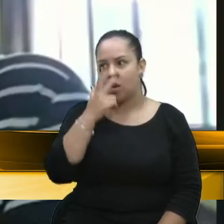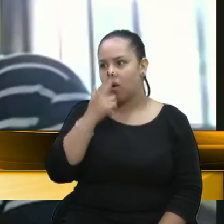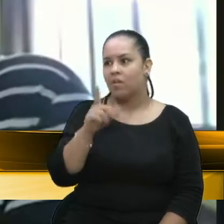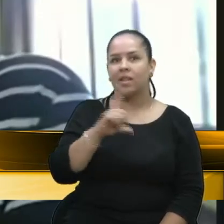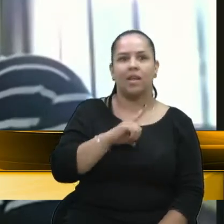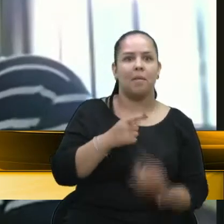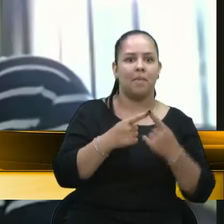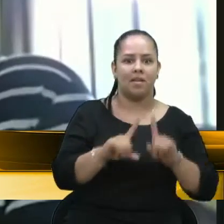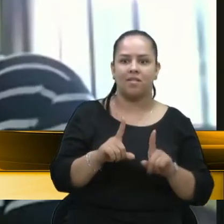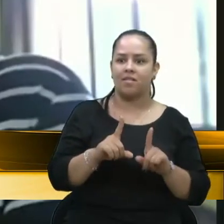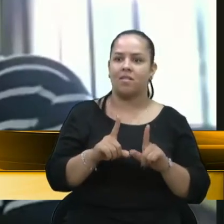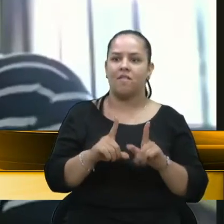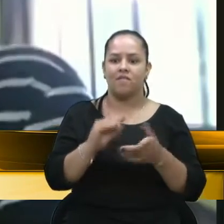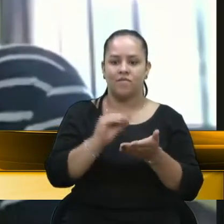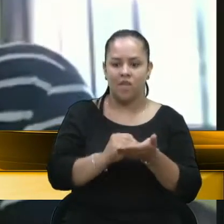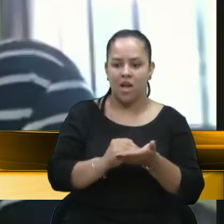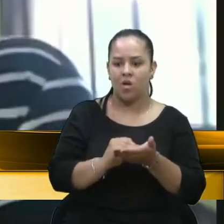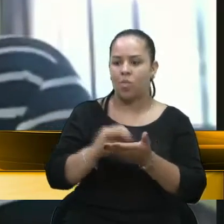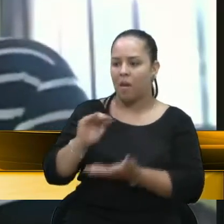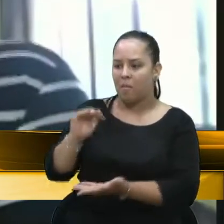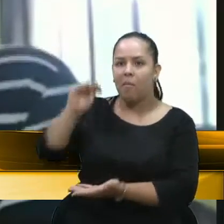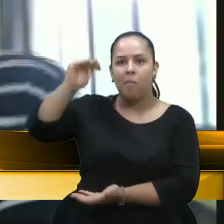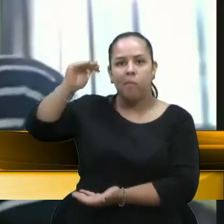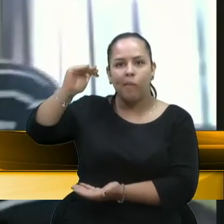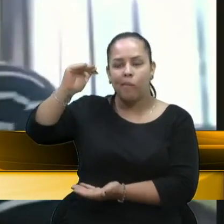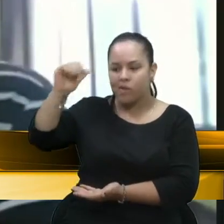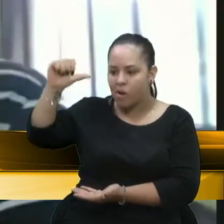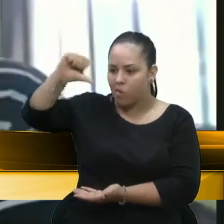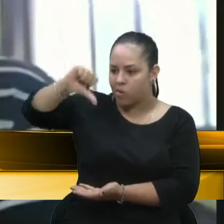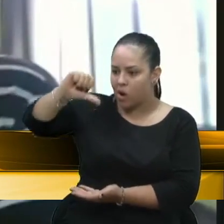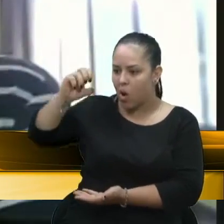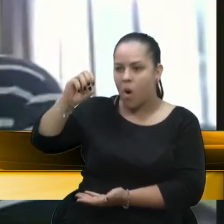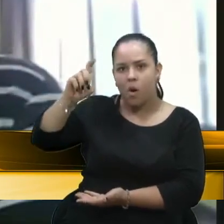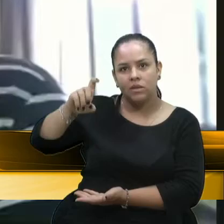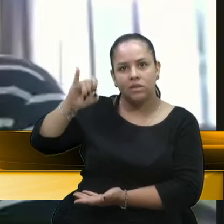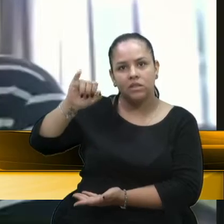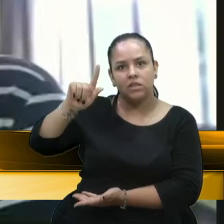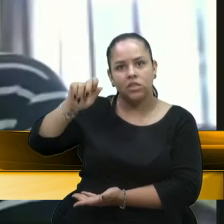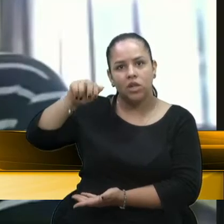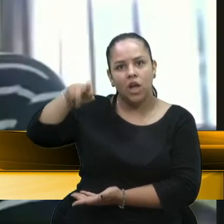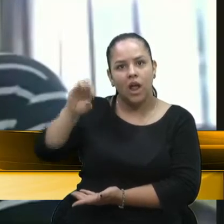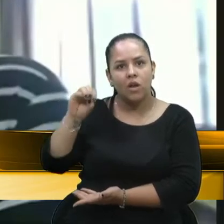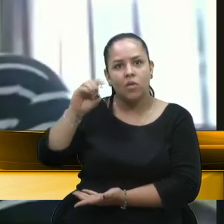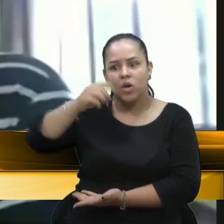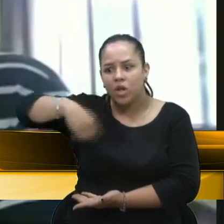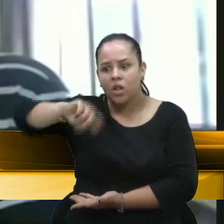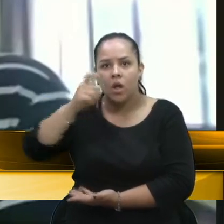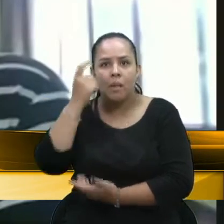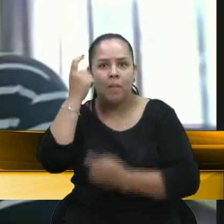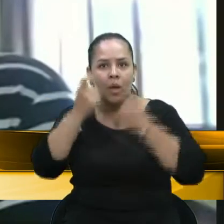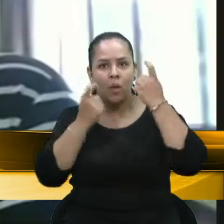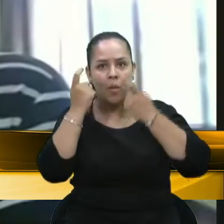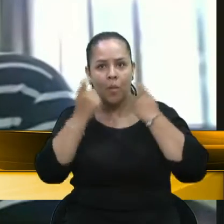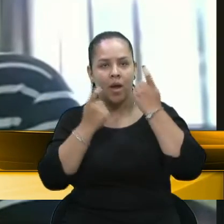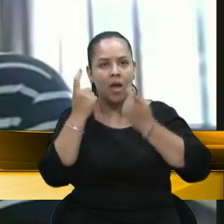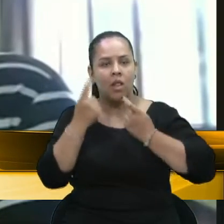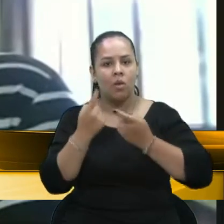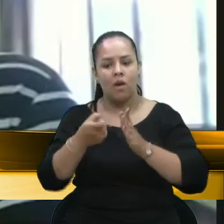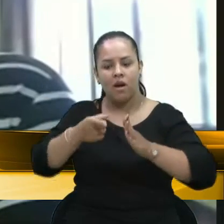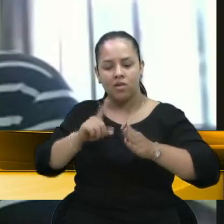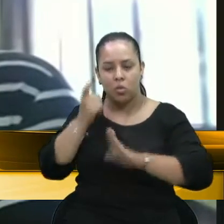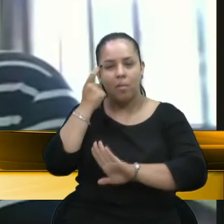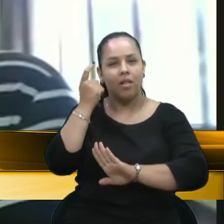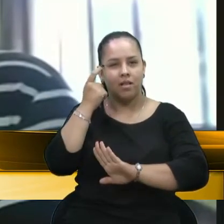mas por falta de cilindro, então a gente está em toda uma situação que realmente é muito grave. Então é isso que nos preocupa, né? Então, antes de pensar